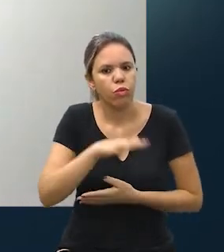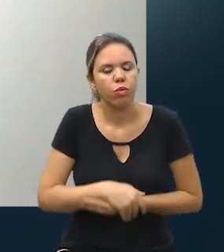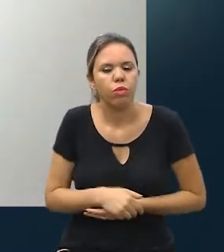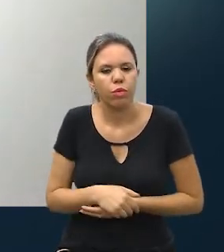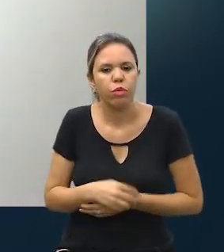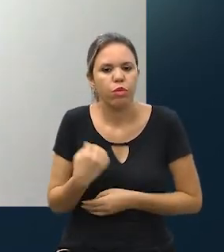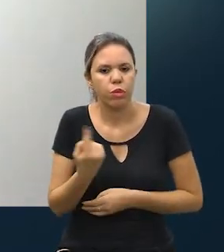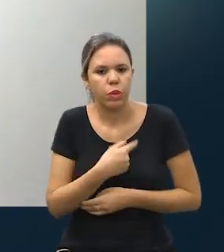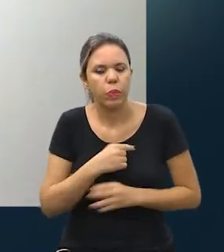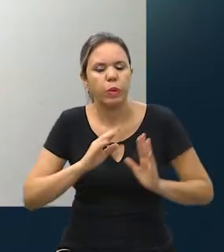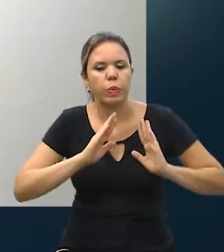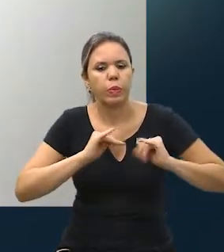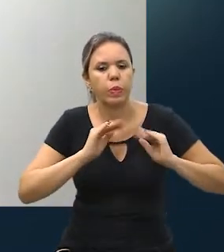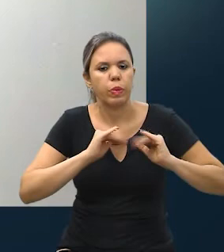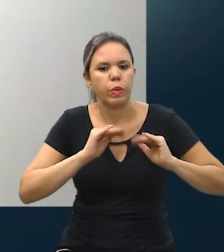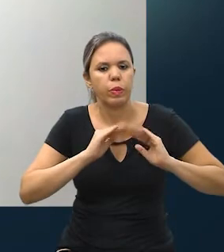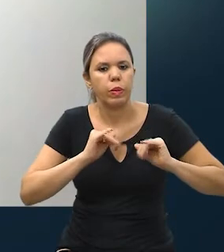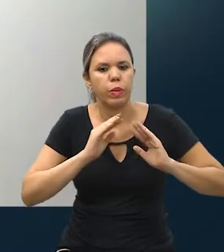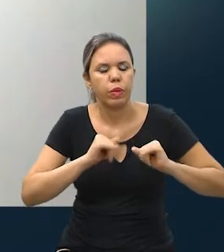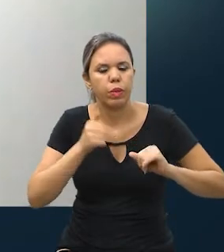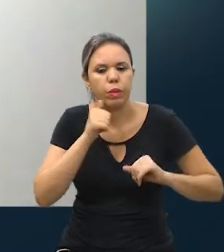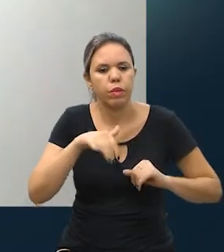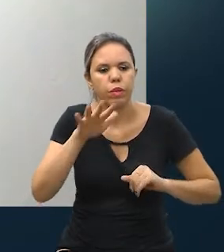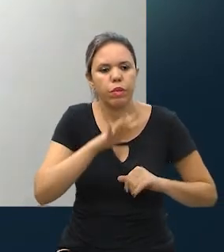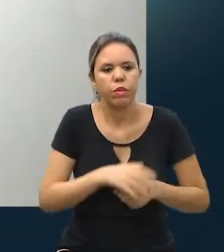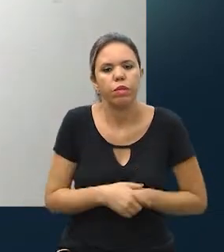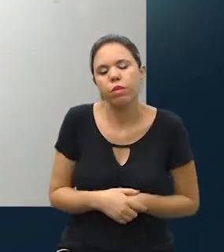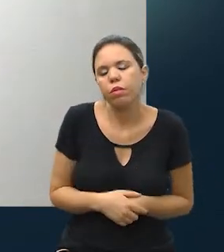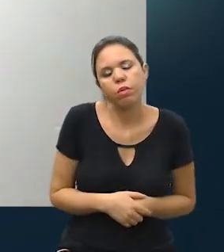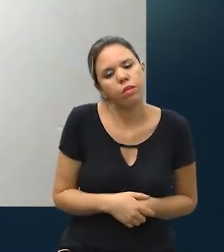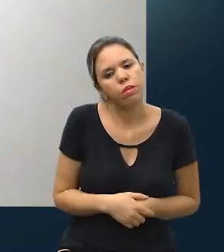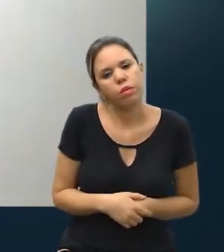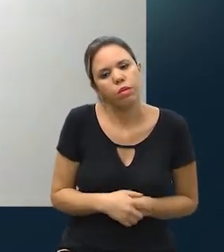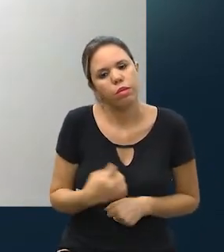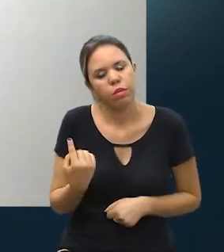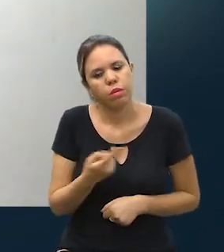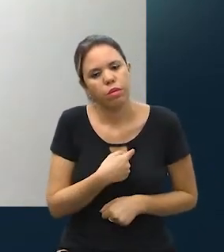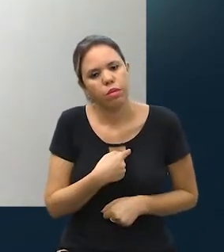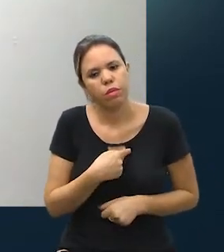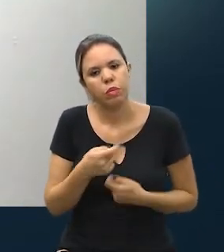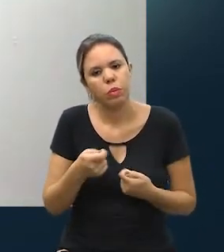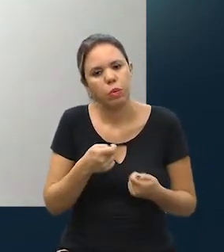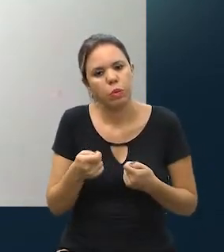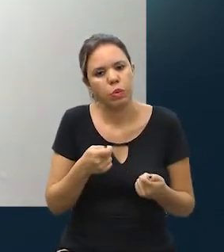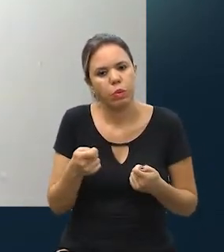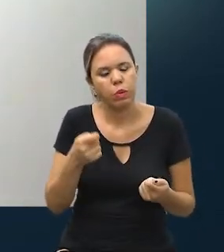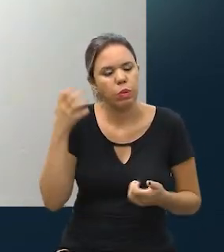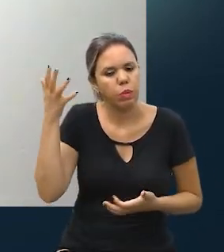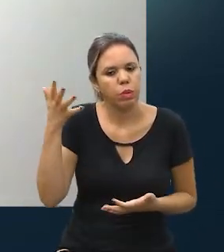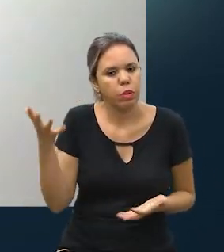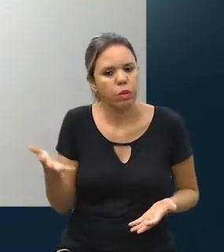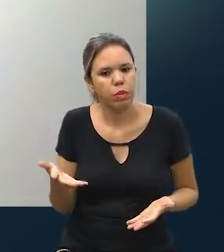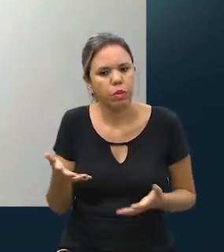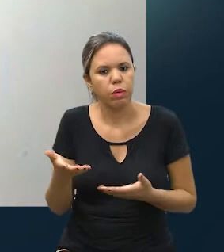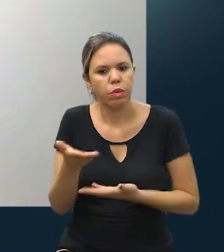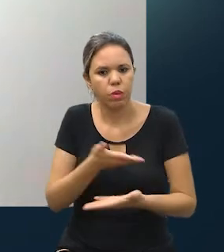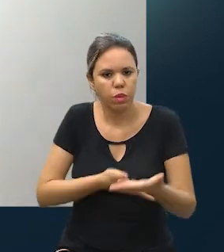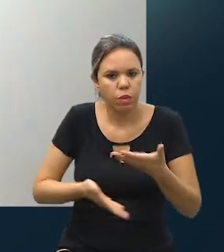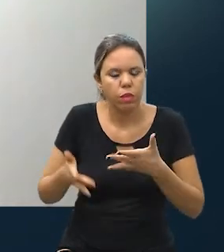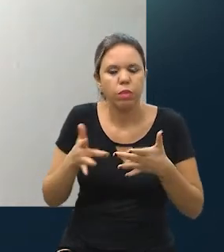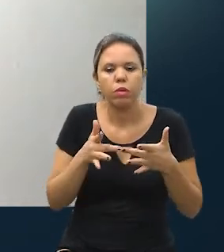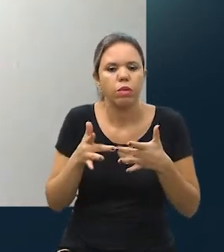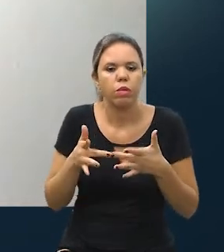gente era muito requisitada, tipo, as mulheres que a gente lida no evento, nos